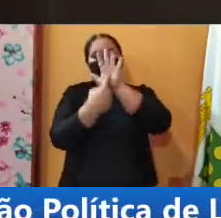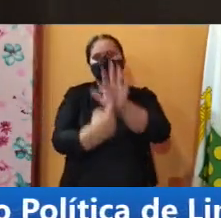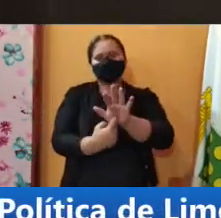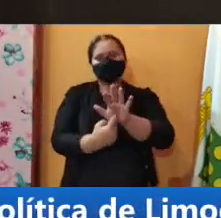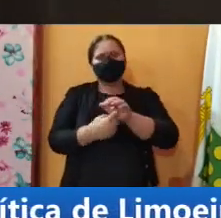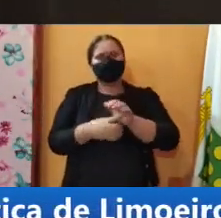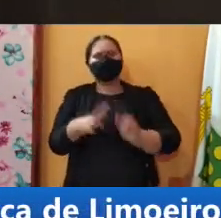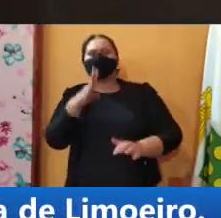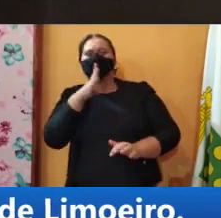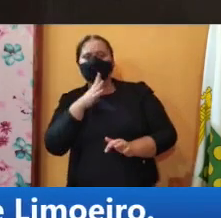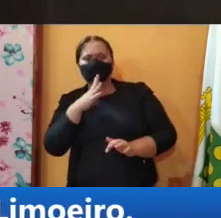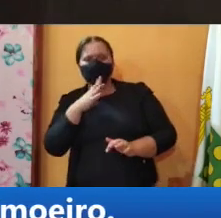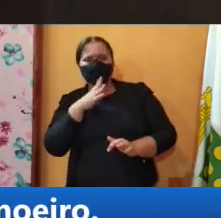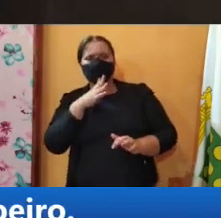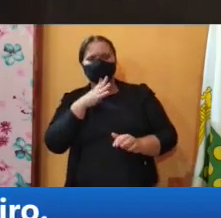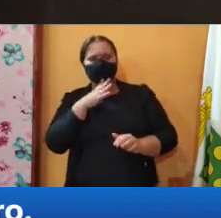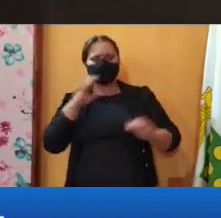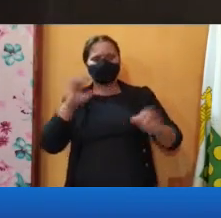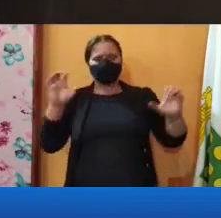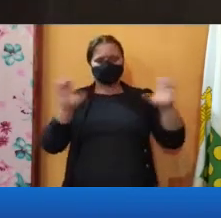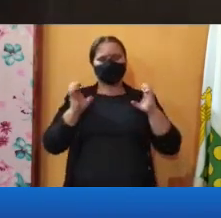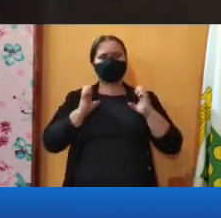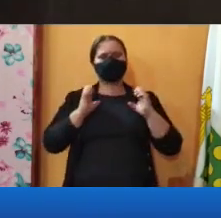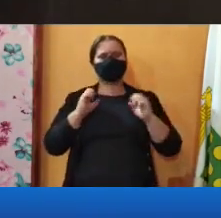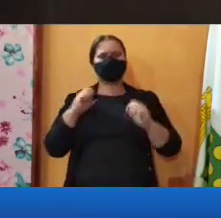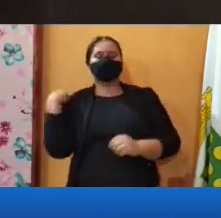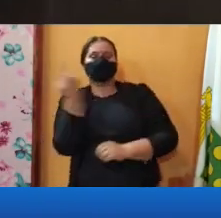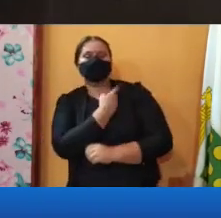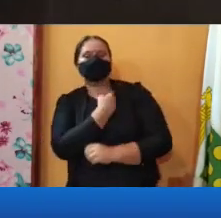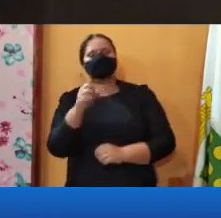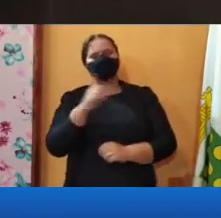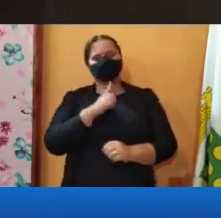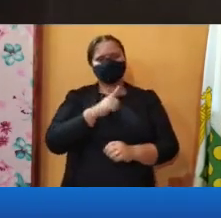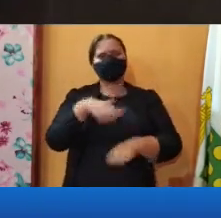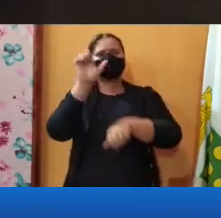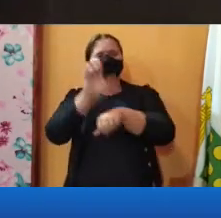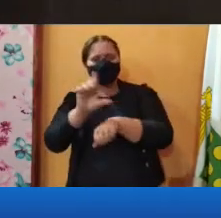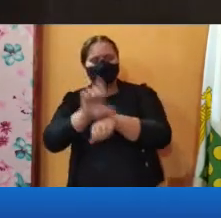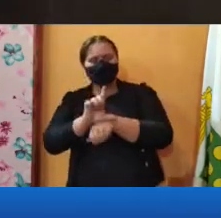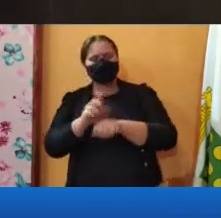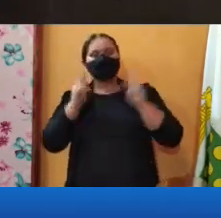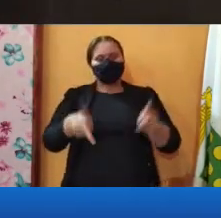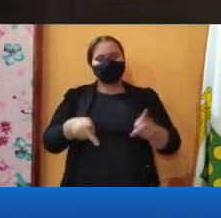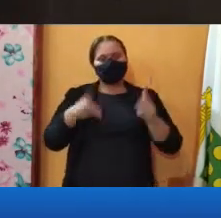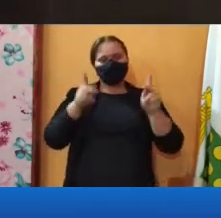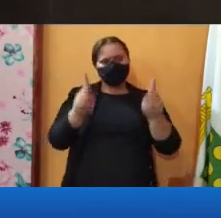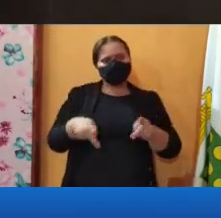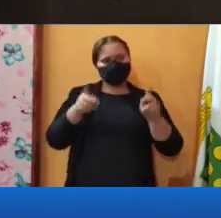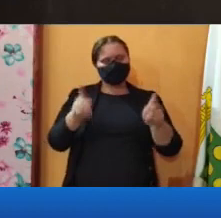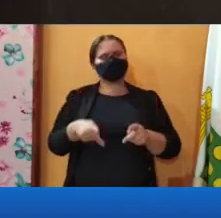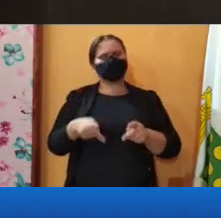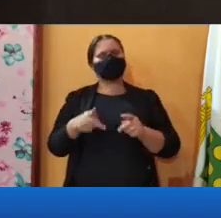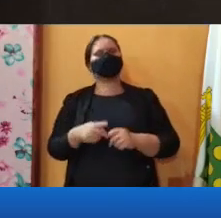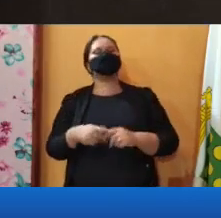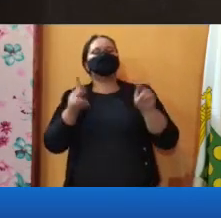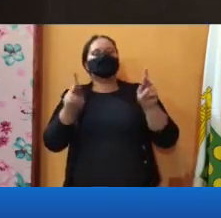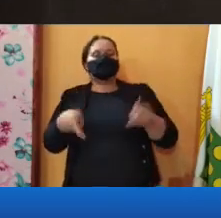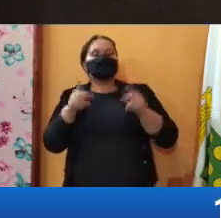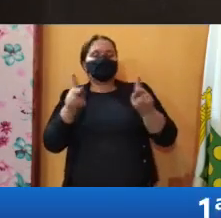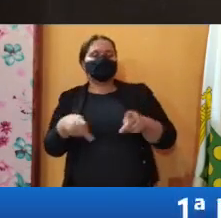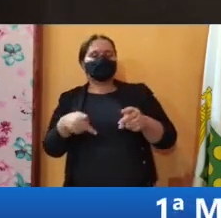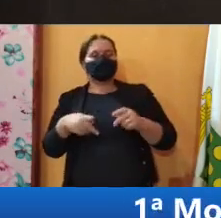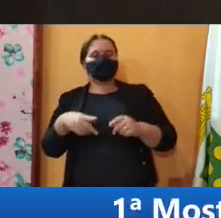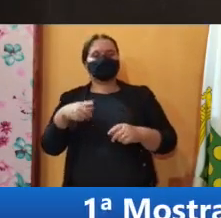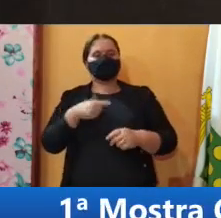pessoas conheçam a riqueza que nós temos, Orlando. A riqueza de um povo aguerrido, de um povo que